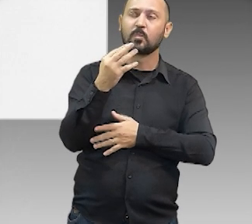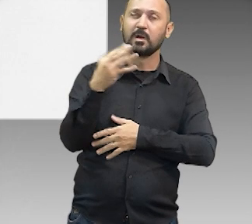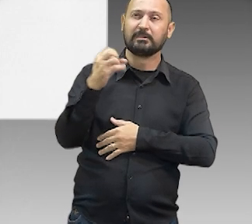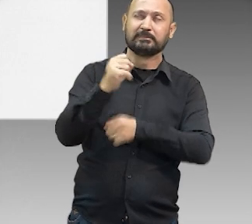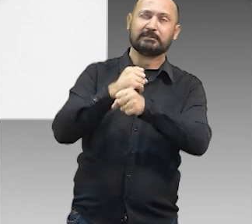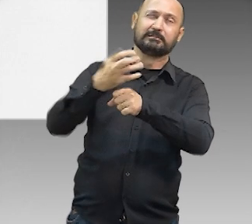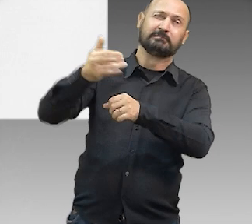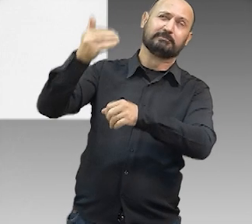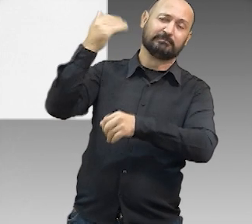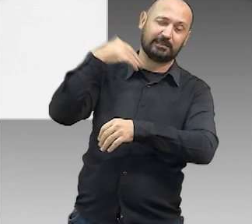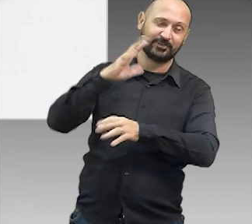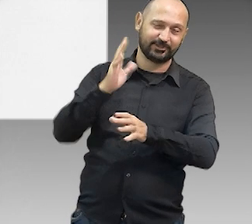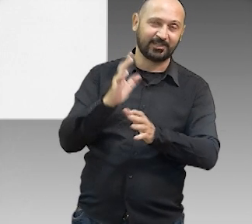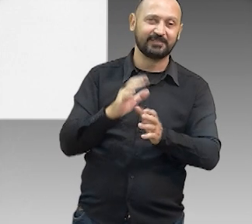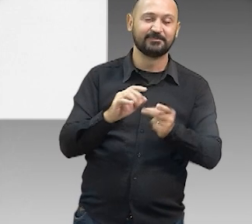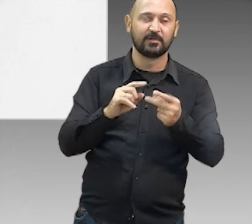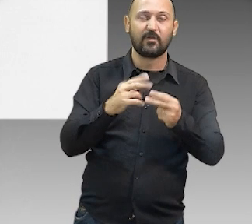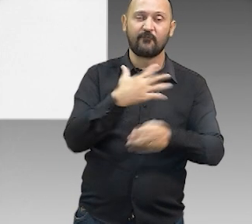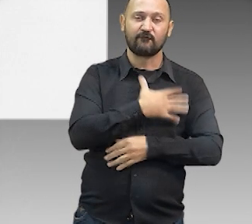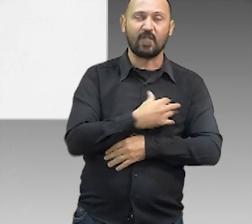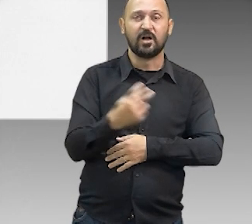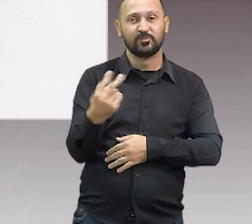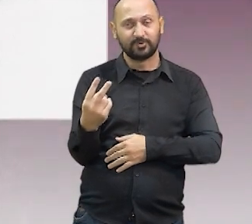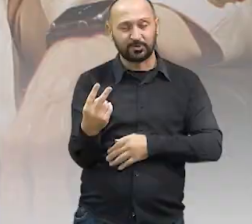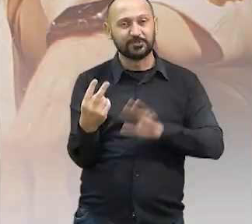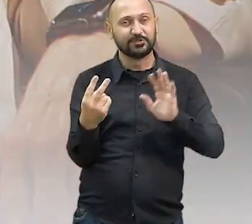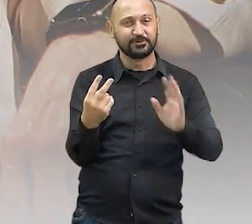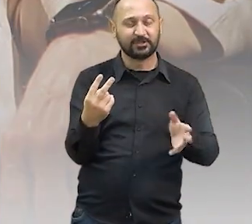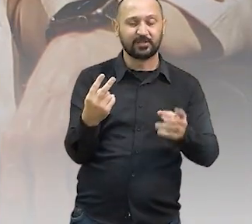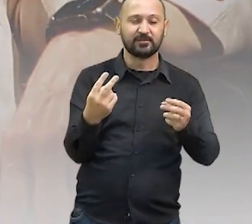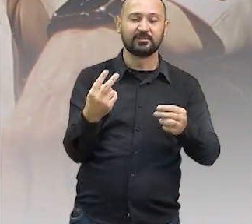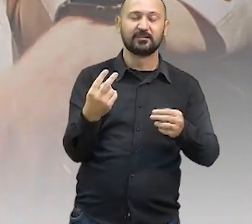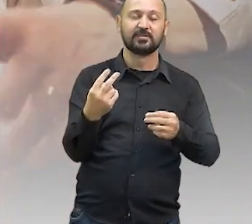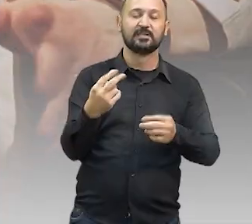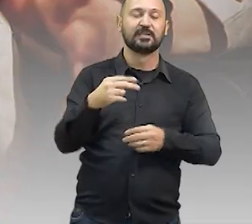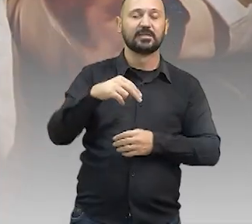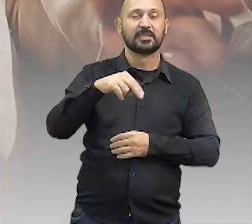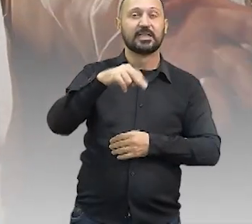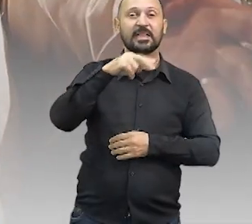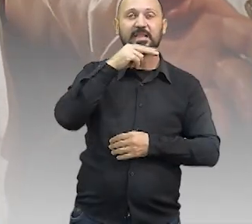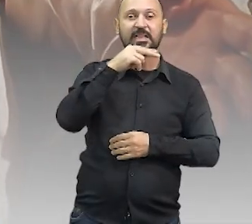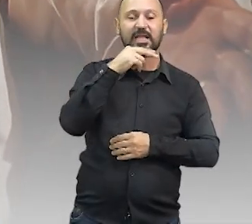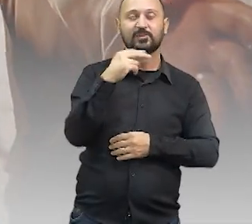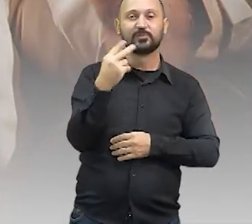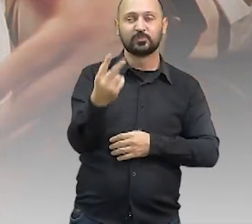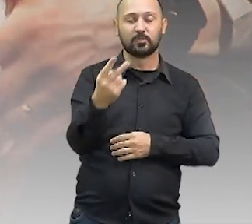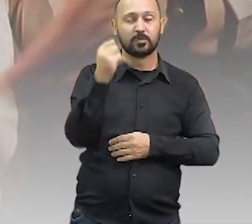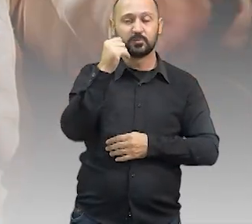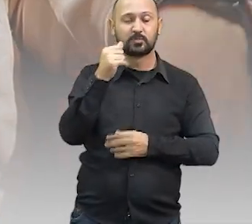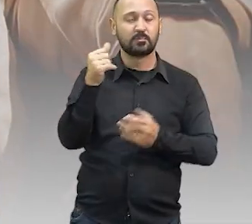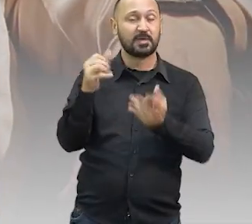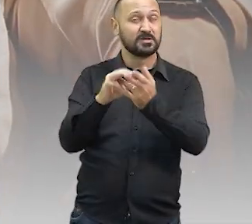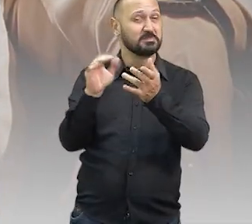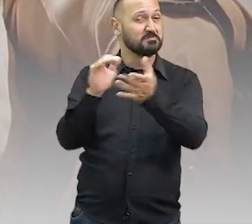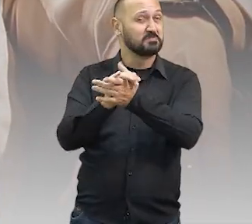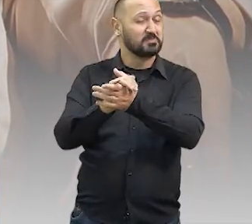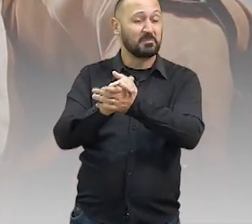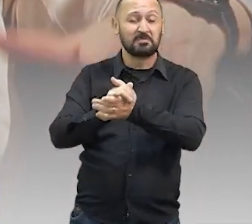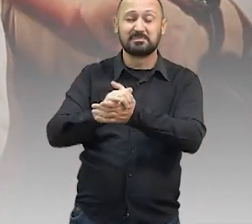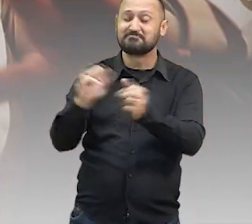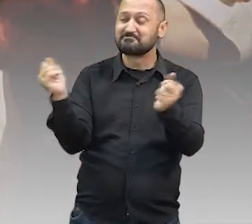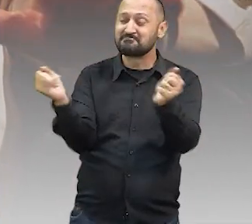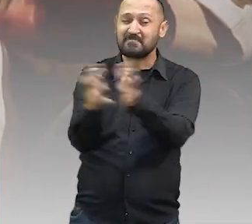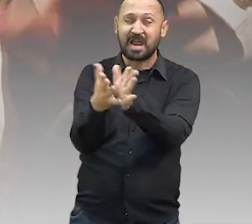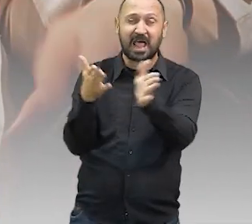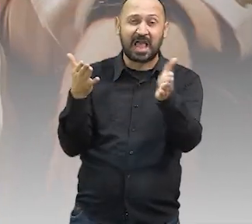dois netos, uma mulher maravilhosa. Hoje eu me dedico aos netos, né? Hoje a